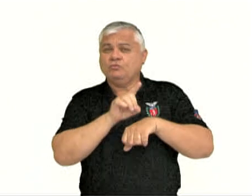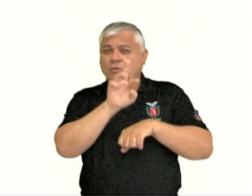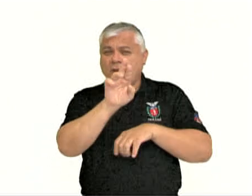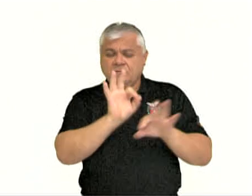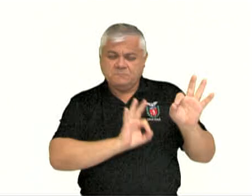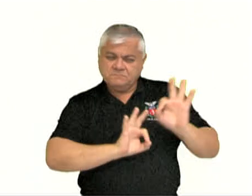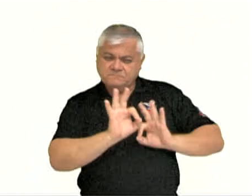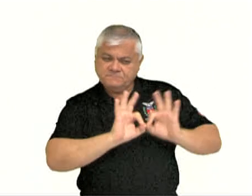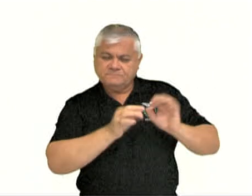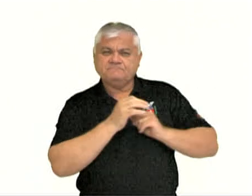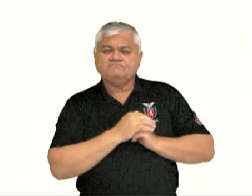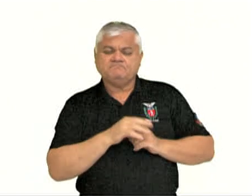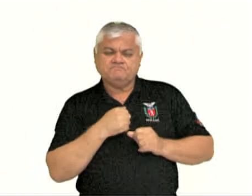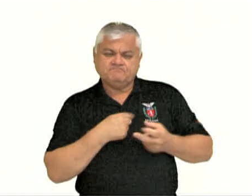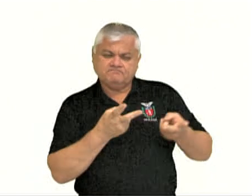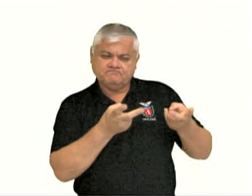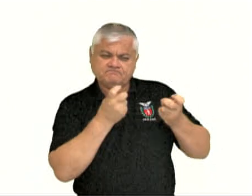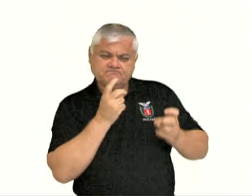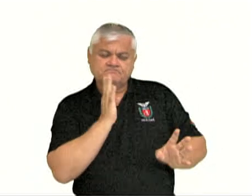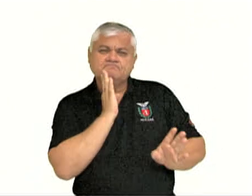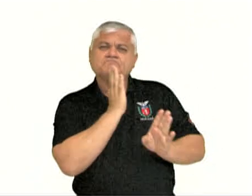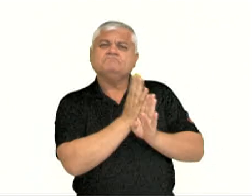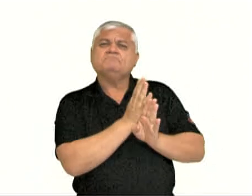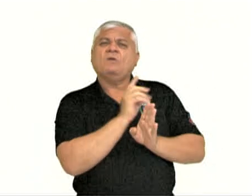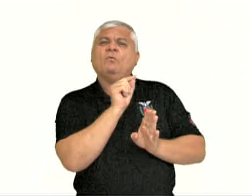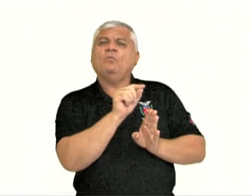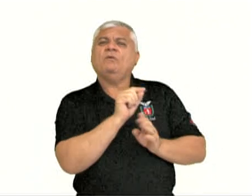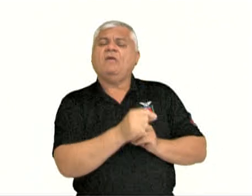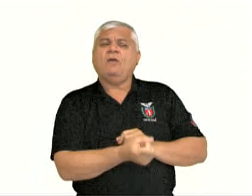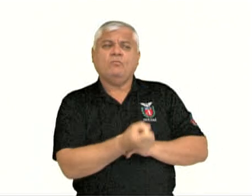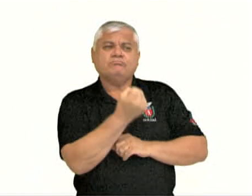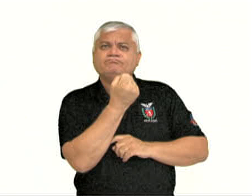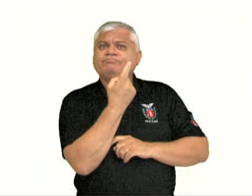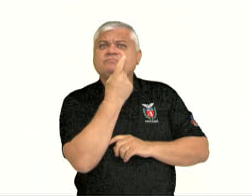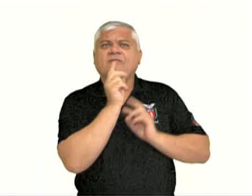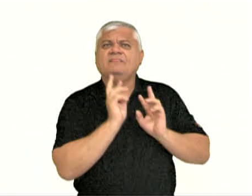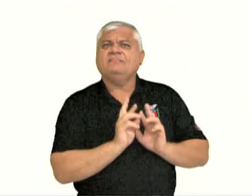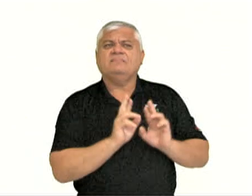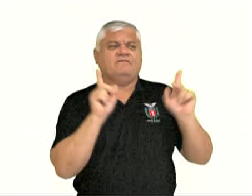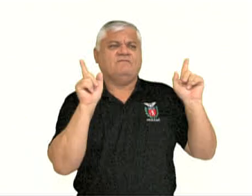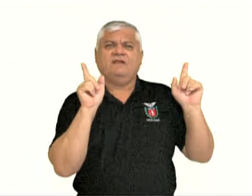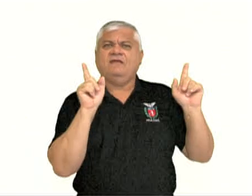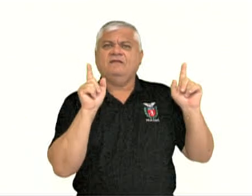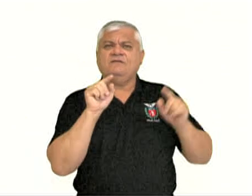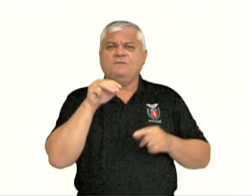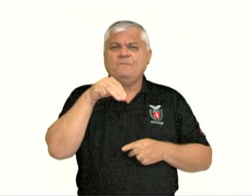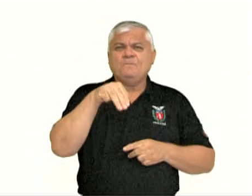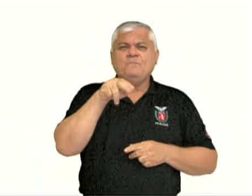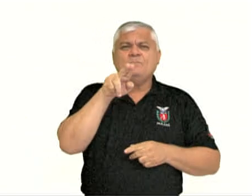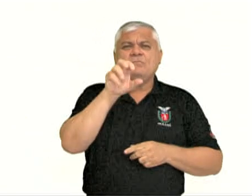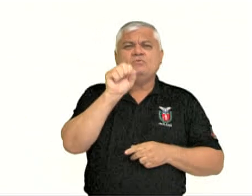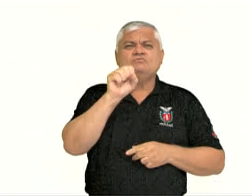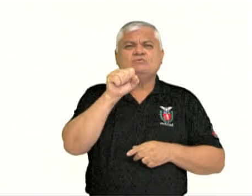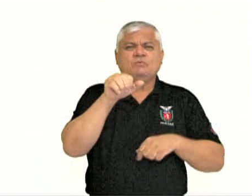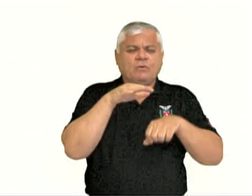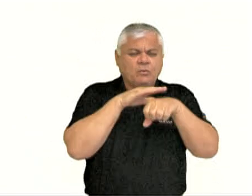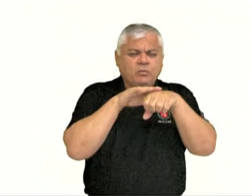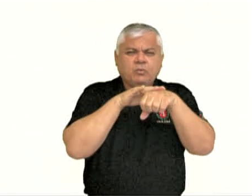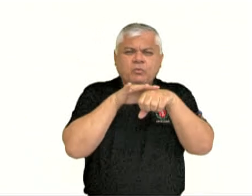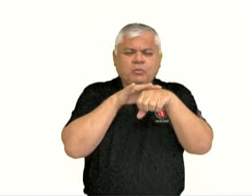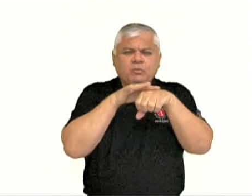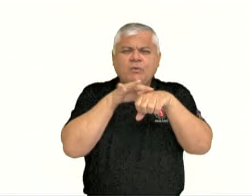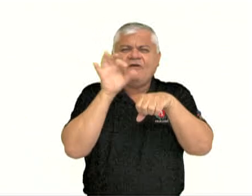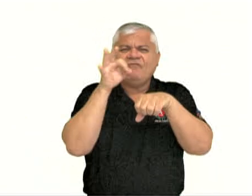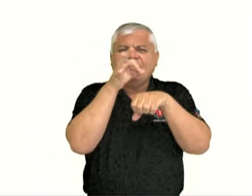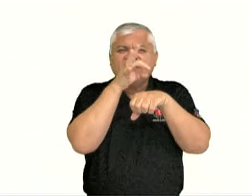ele identificou, então, uma espécie rara de musgo no parque lá de